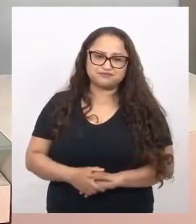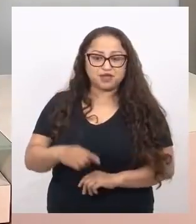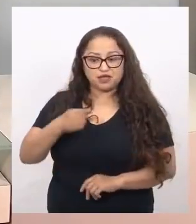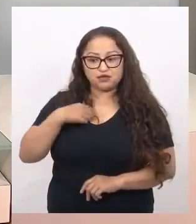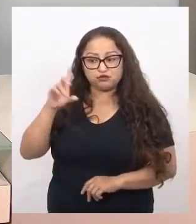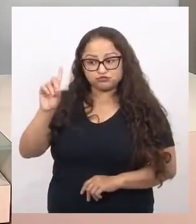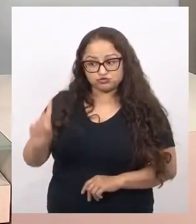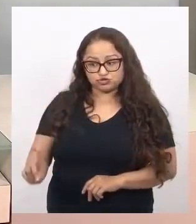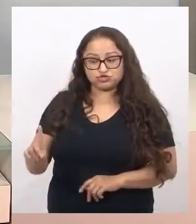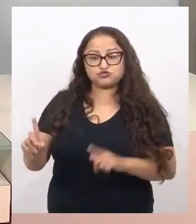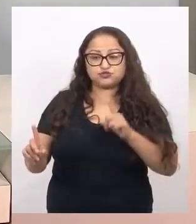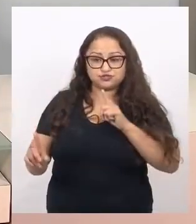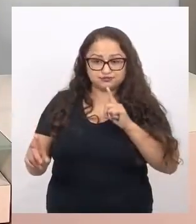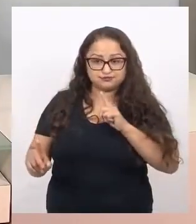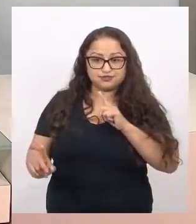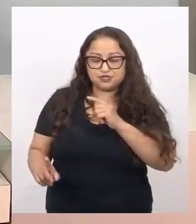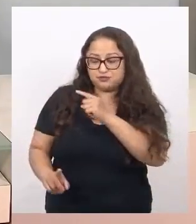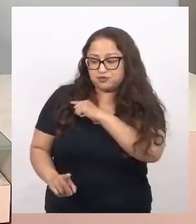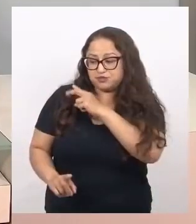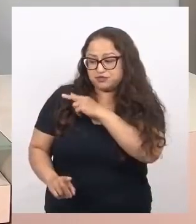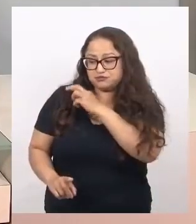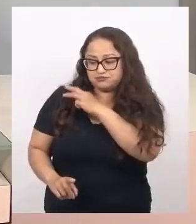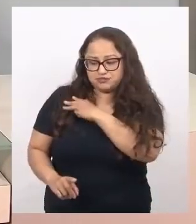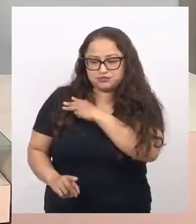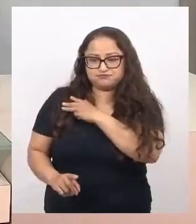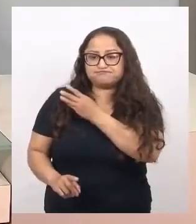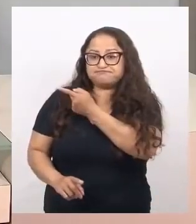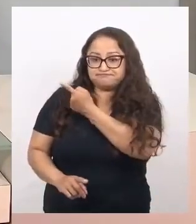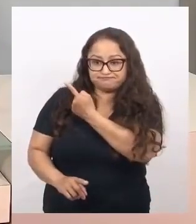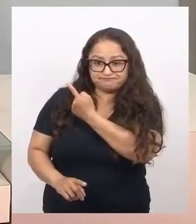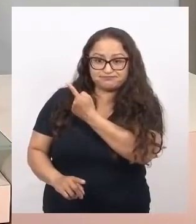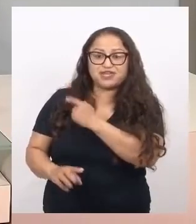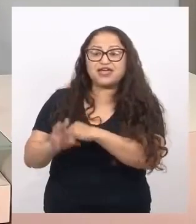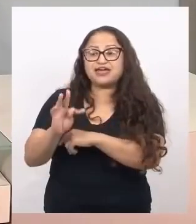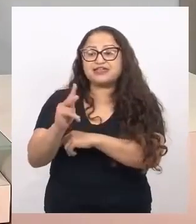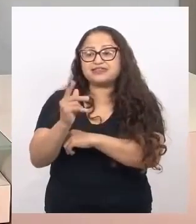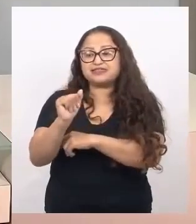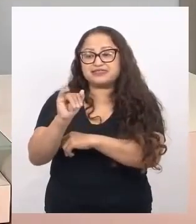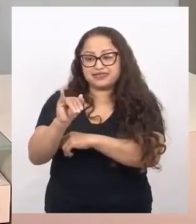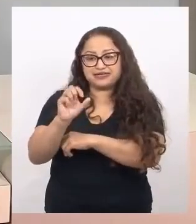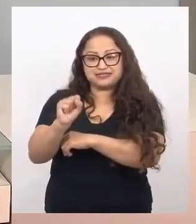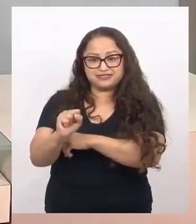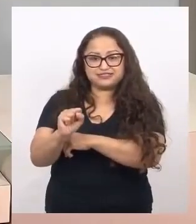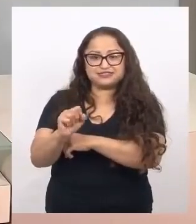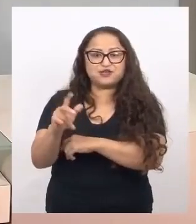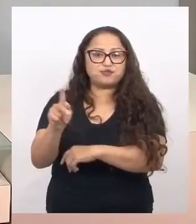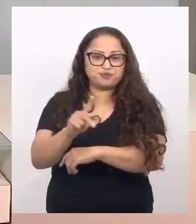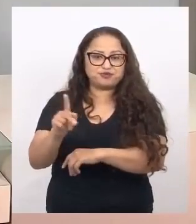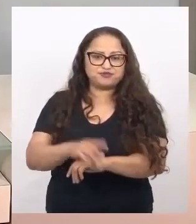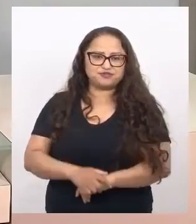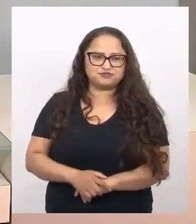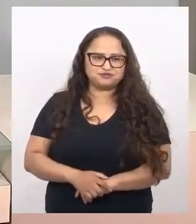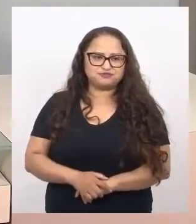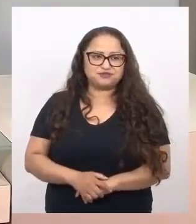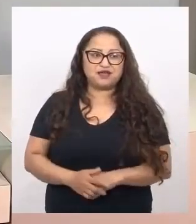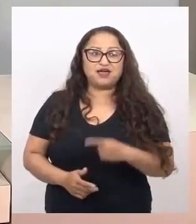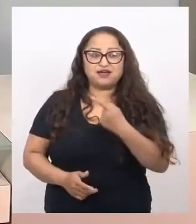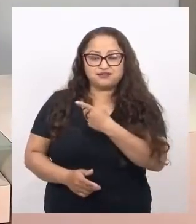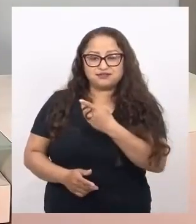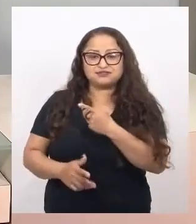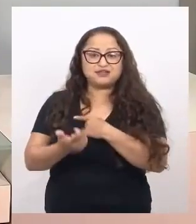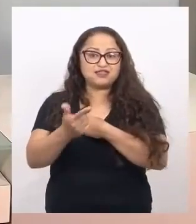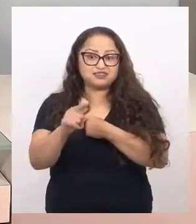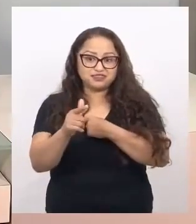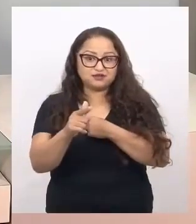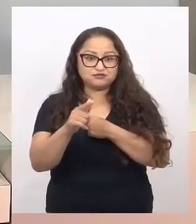escola que tem ensino médio, e a Thaís é minha professora. Se a Thaís não tem a jornada